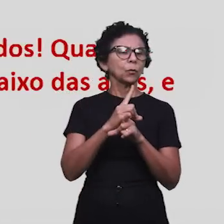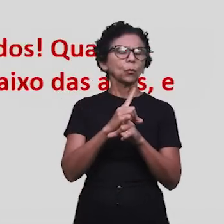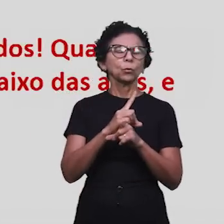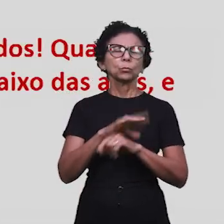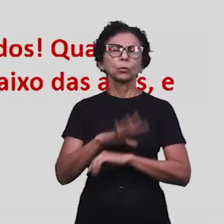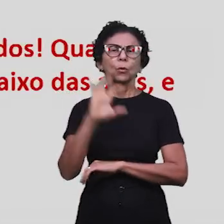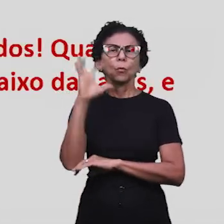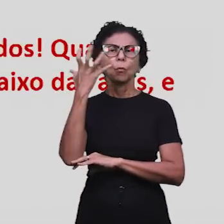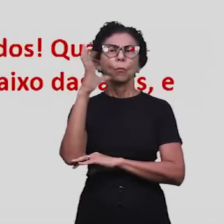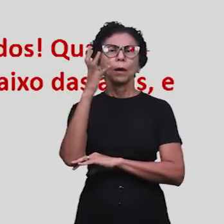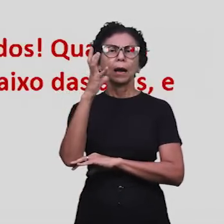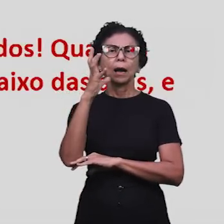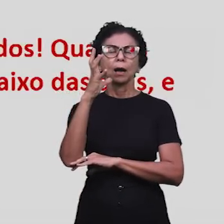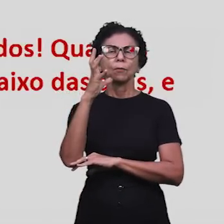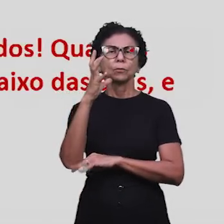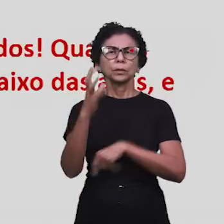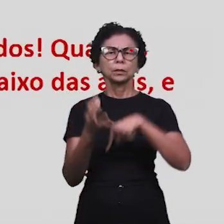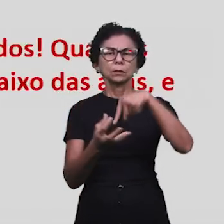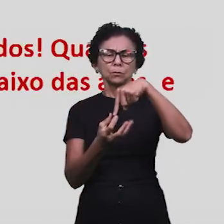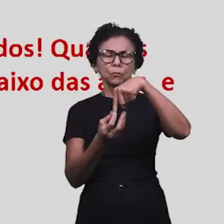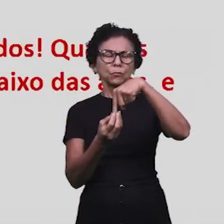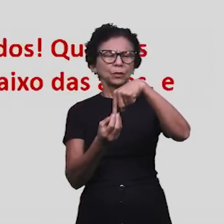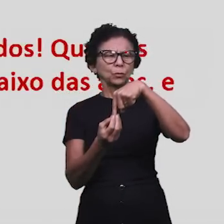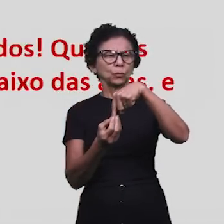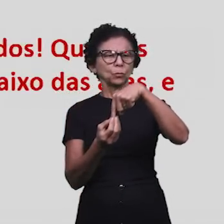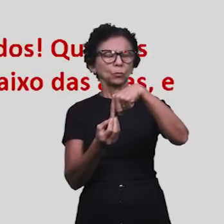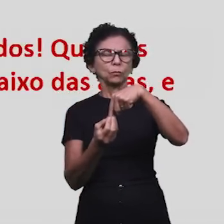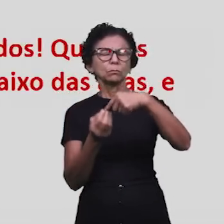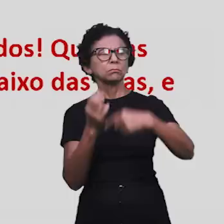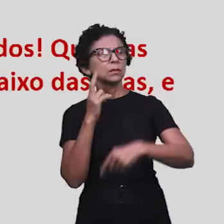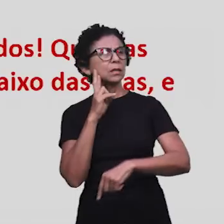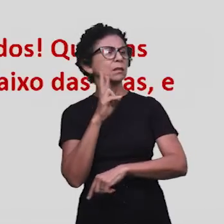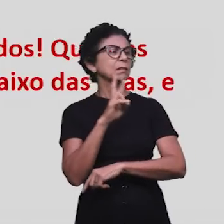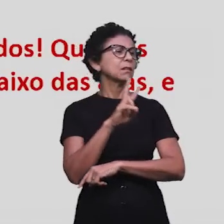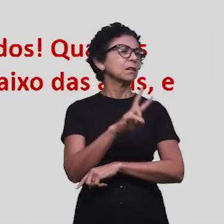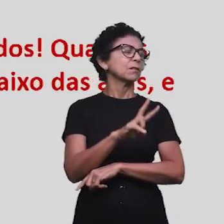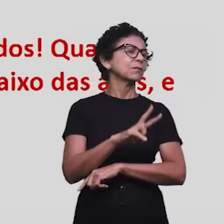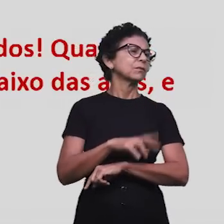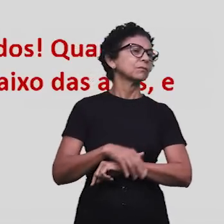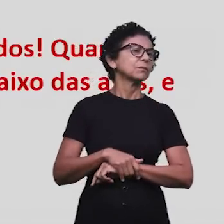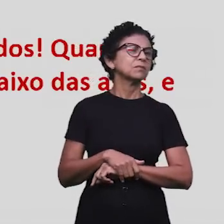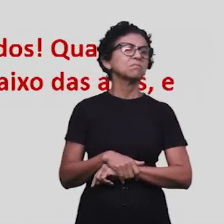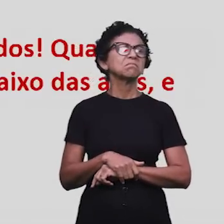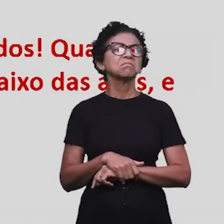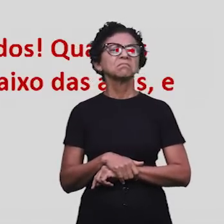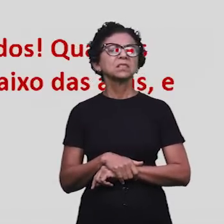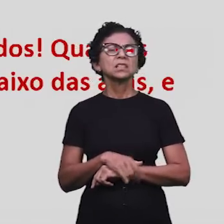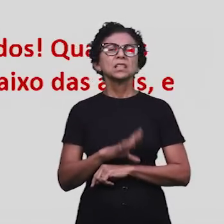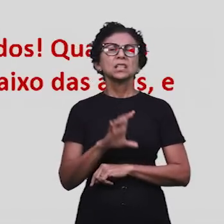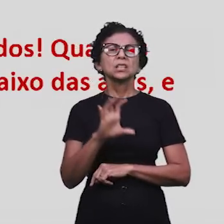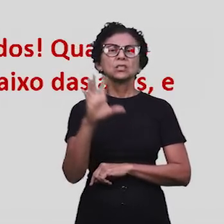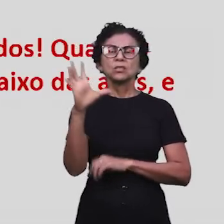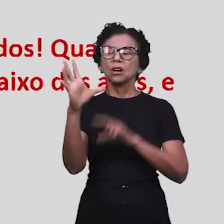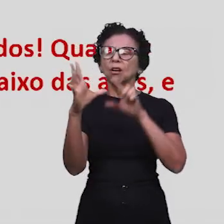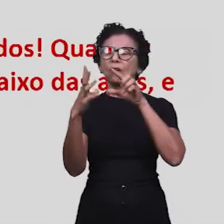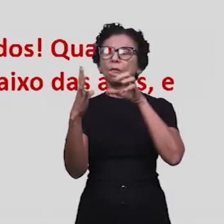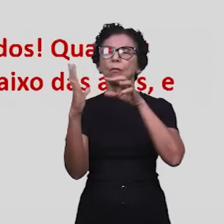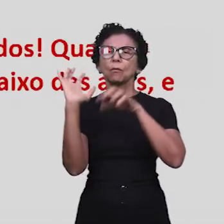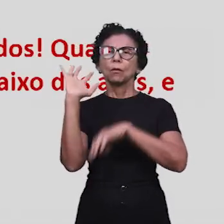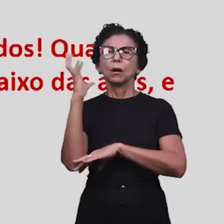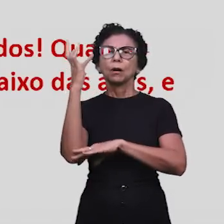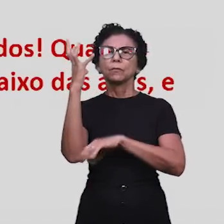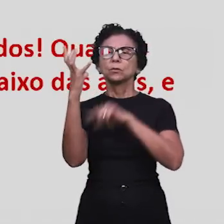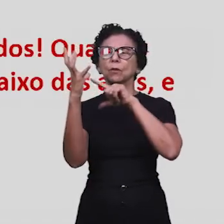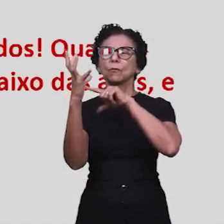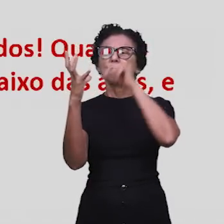avistando uma figueira perto do caminho, dirigiu-se a ela e não achou senão folhas, e disse-lhe,